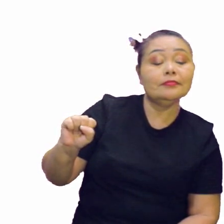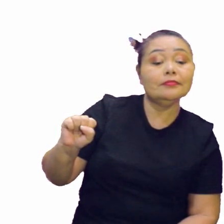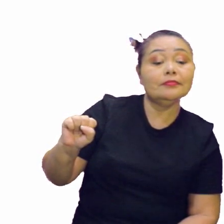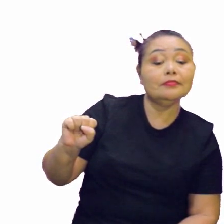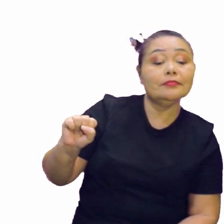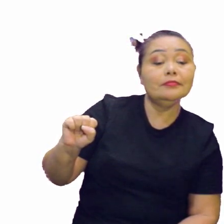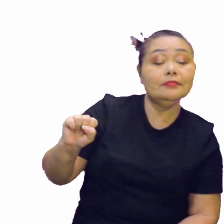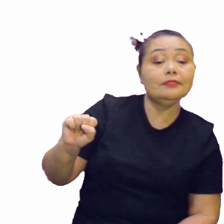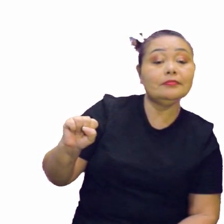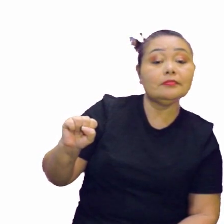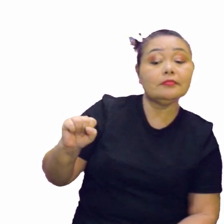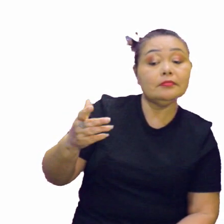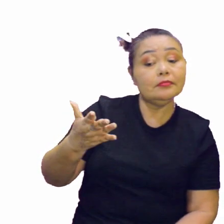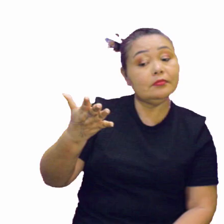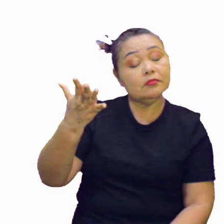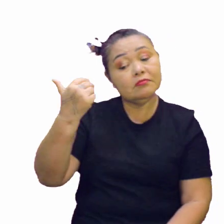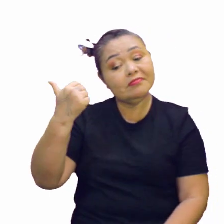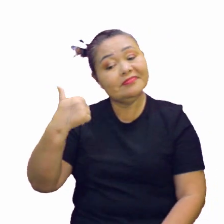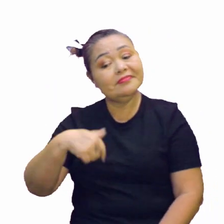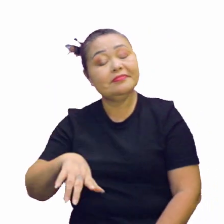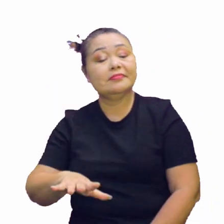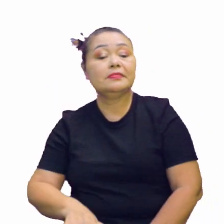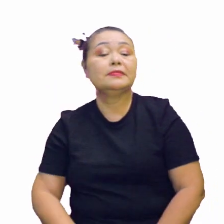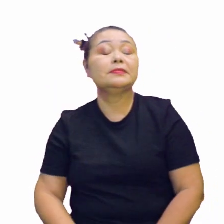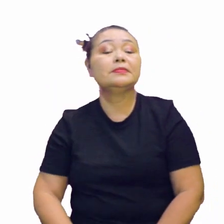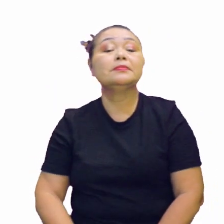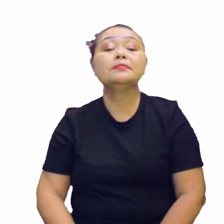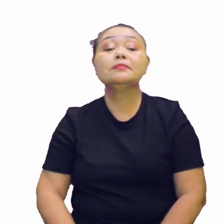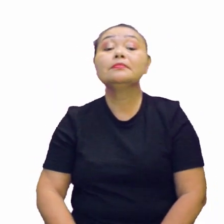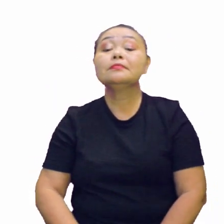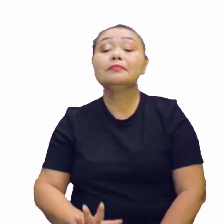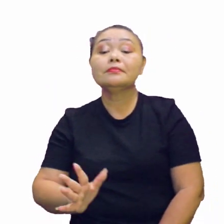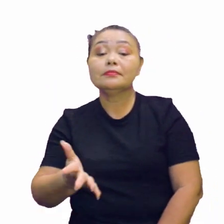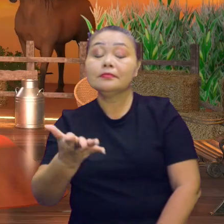Pode ir para mim, minha diretora. Pessoal,